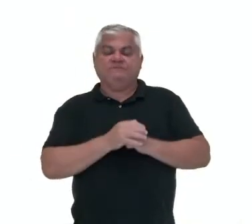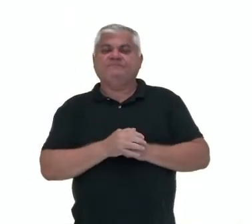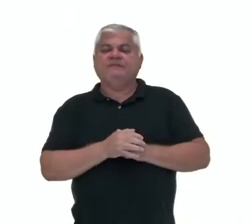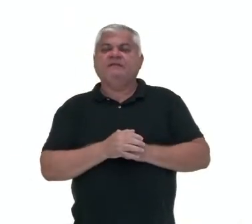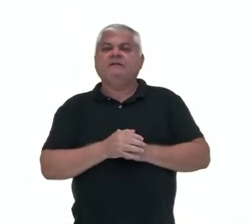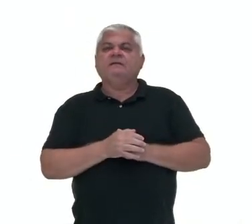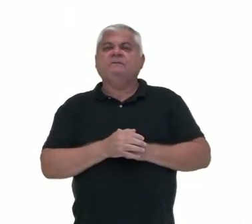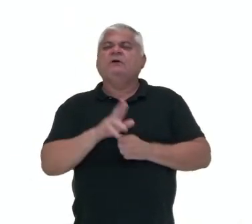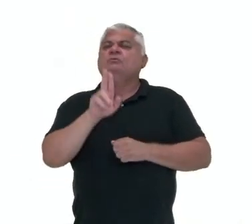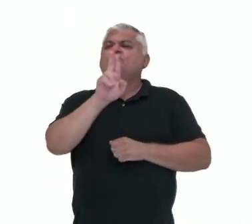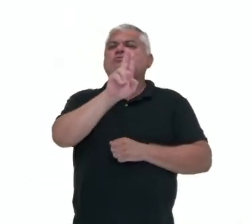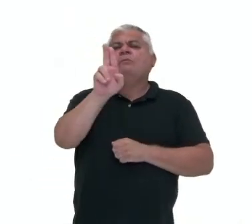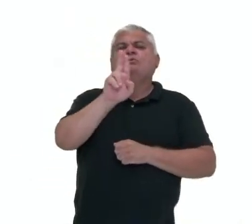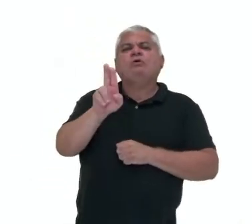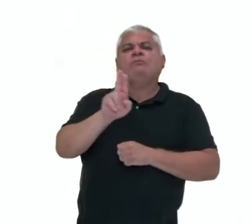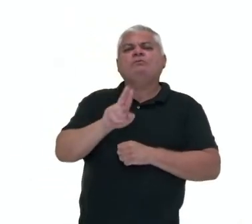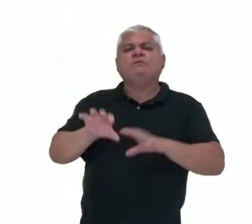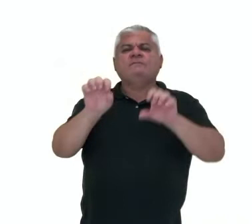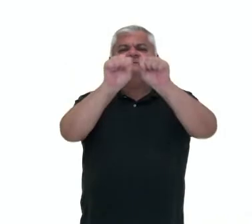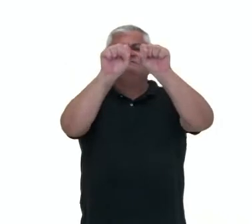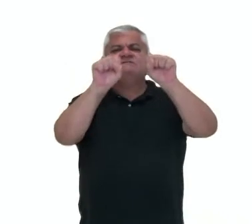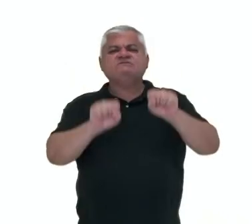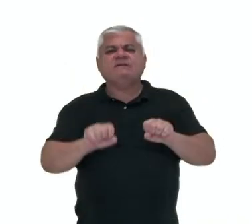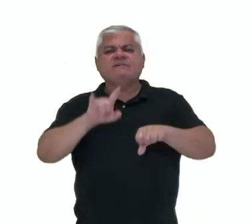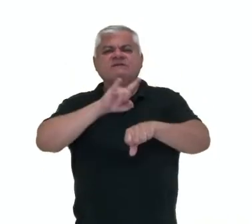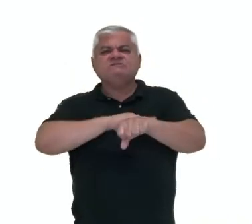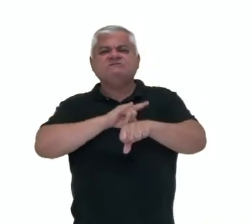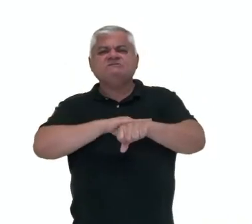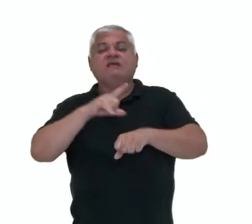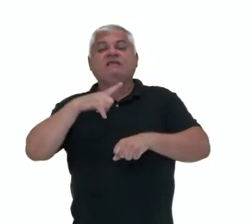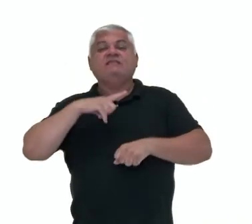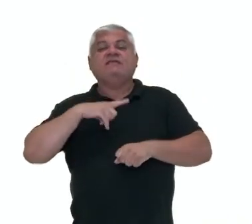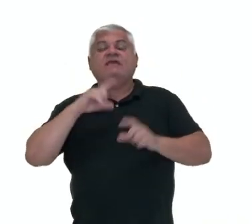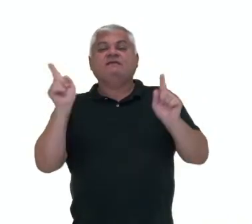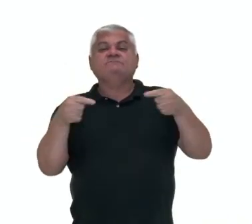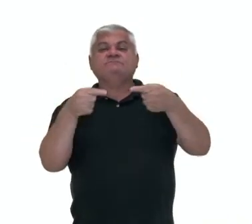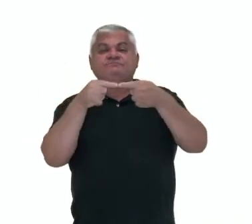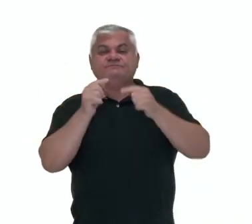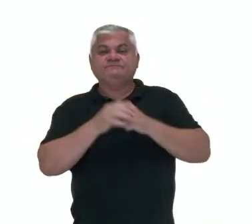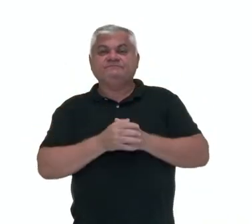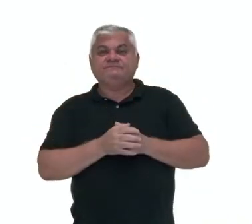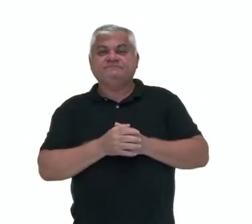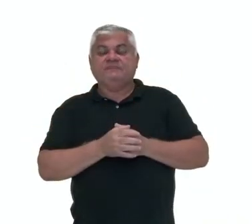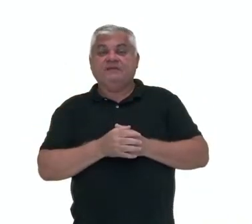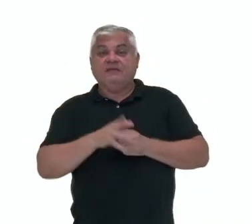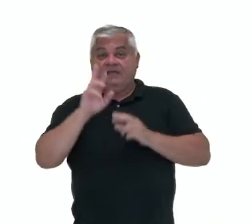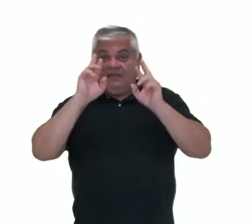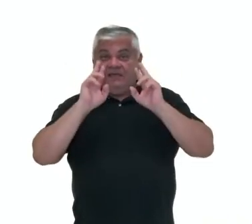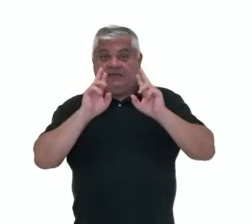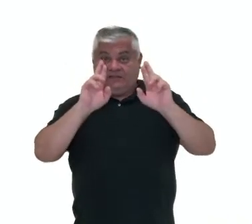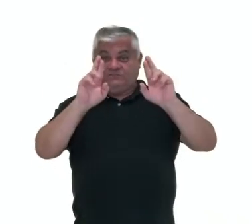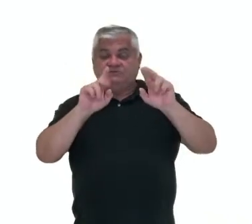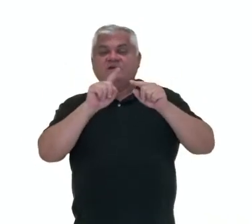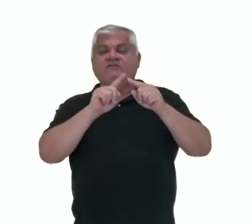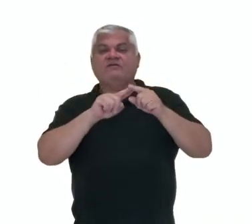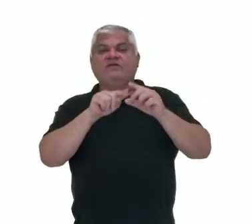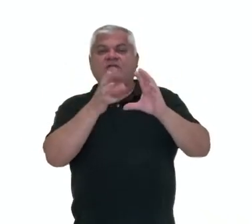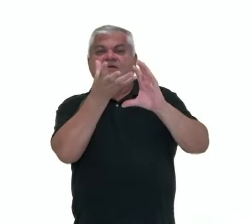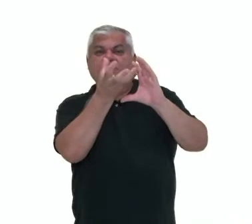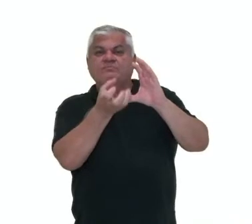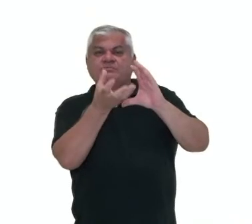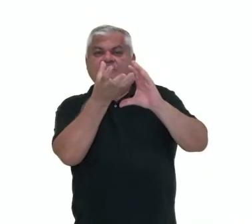quais órgãos do sistema urinário possuem as seguintes funções. Responsável por receber e